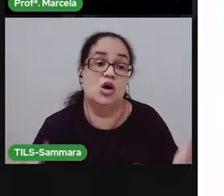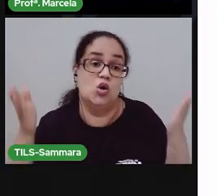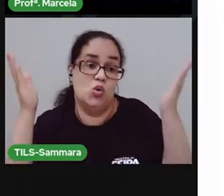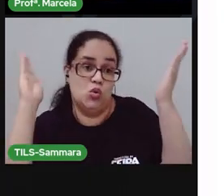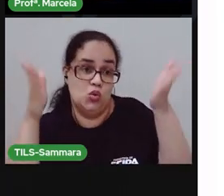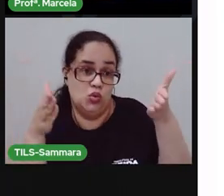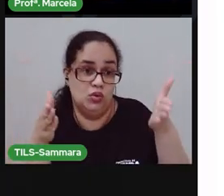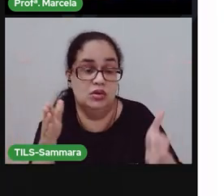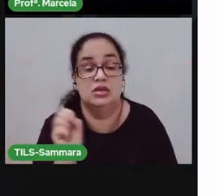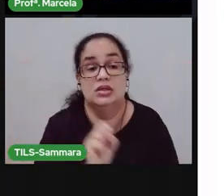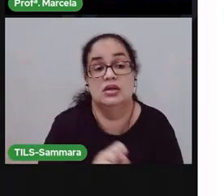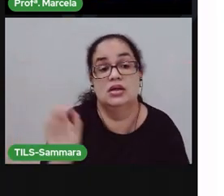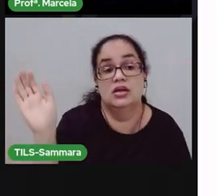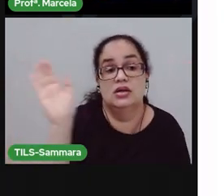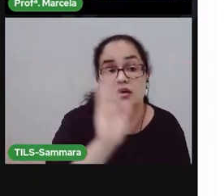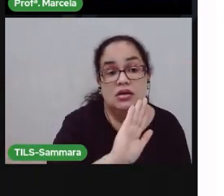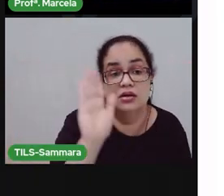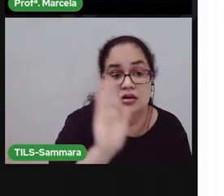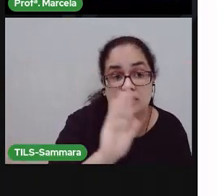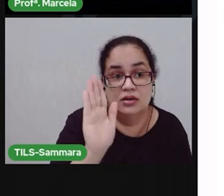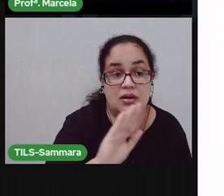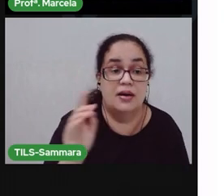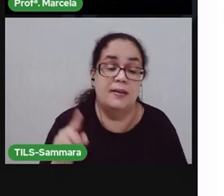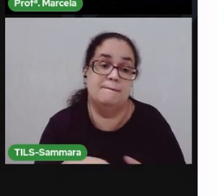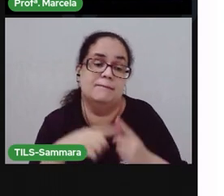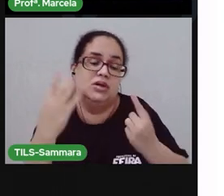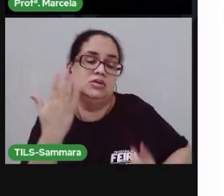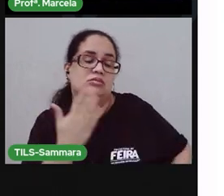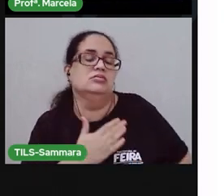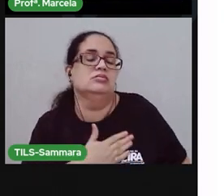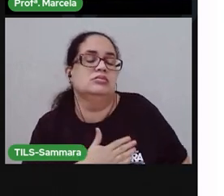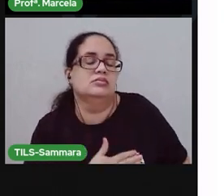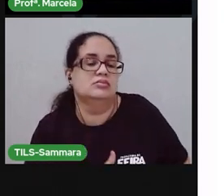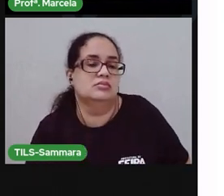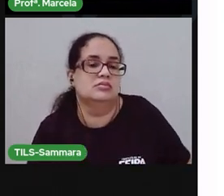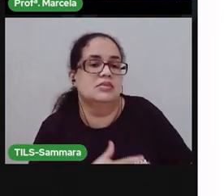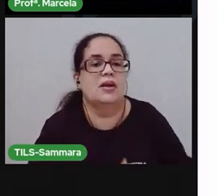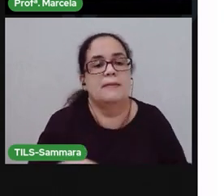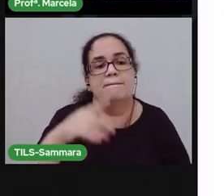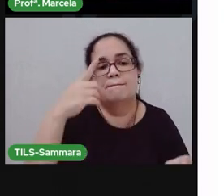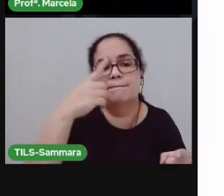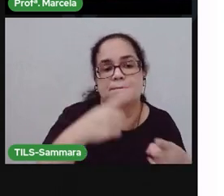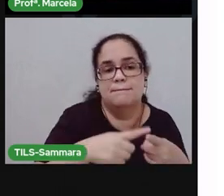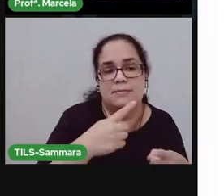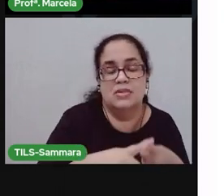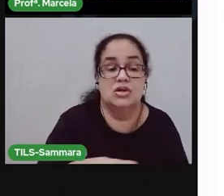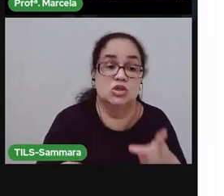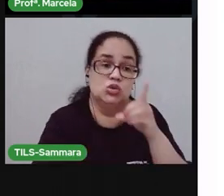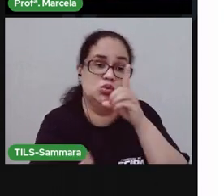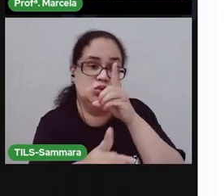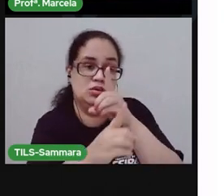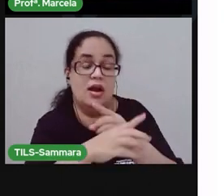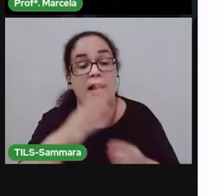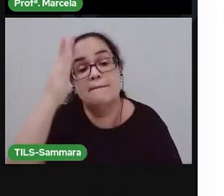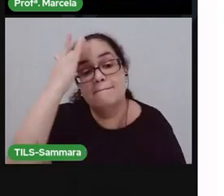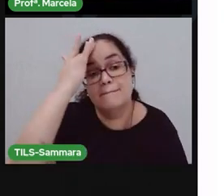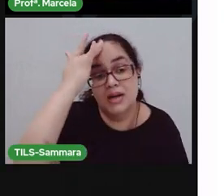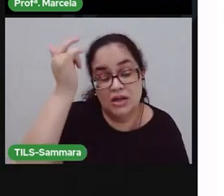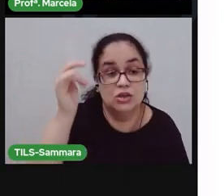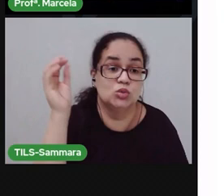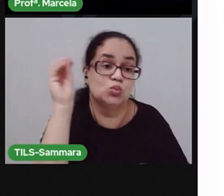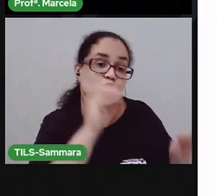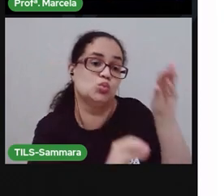Agora a gente vai se despedir, vai descansar um pouco, porque agora a gente só vai se encontrar amanhã.